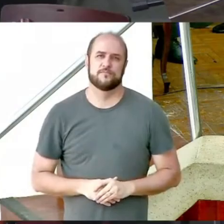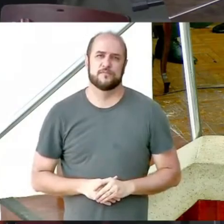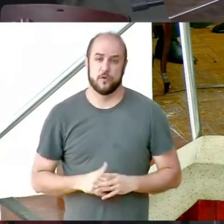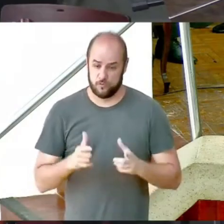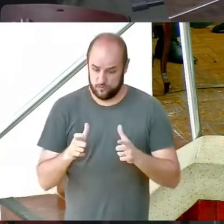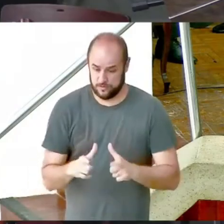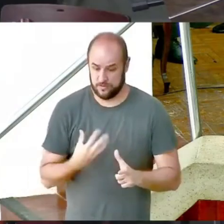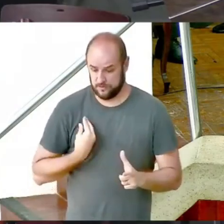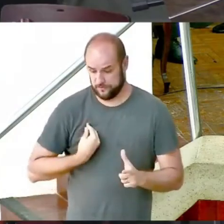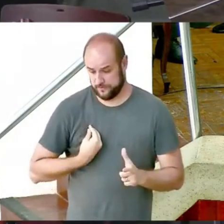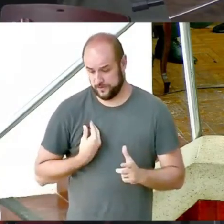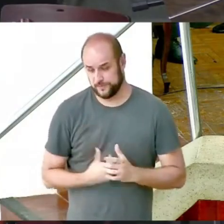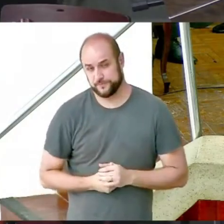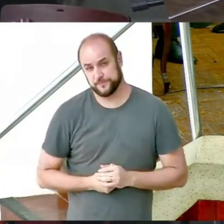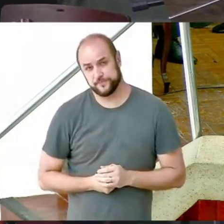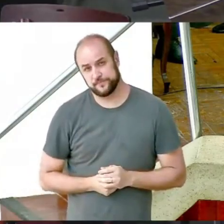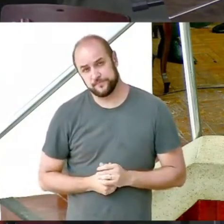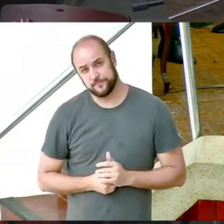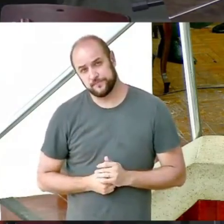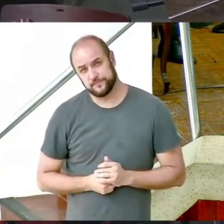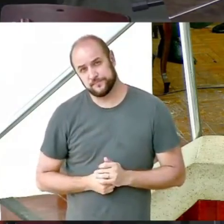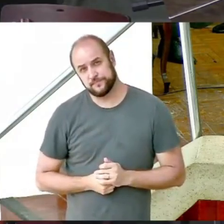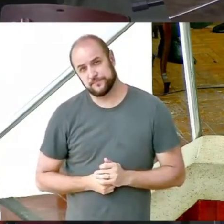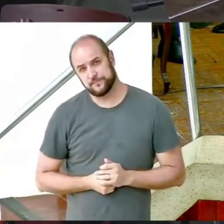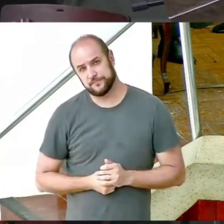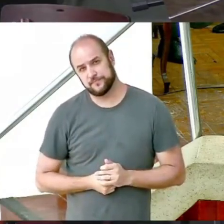morar. Outro